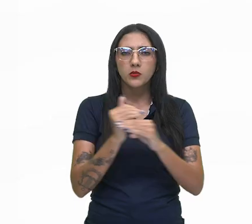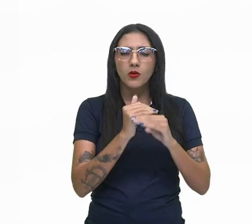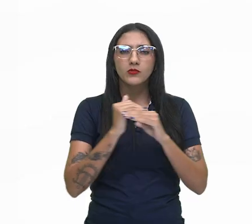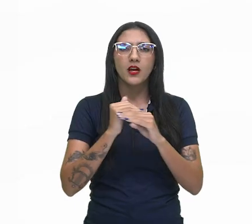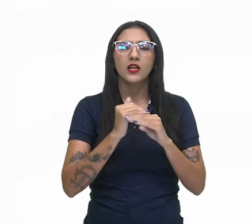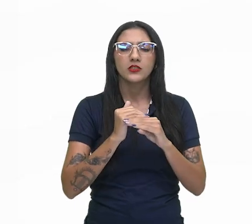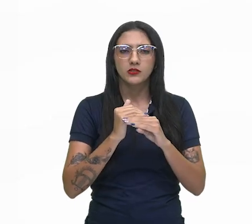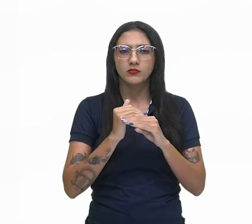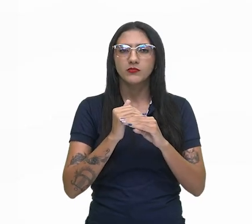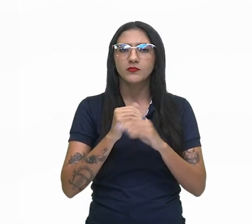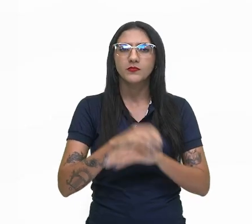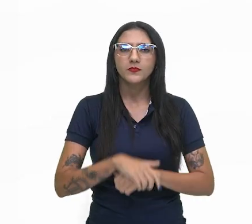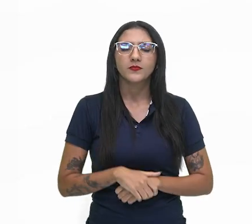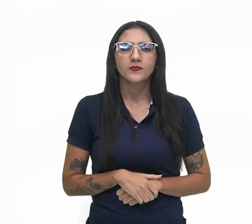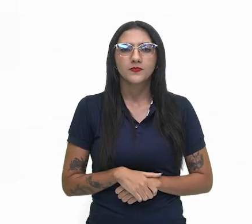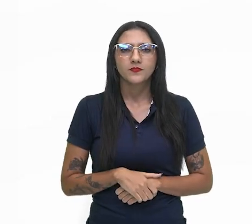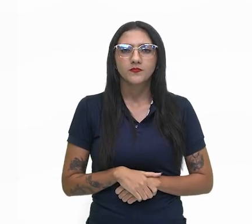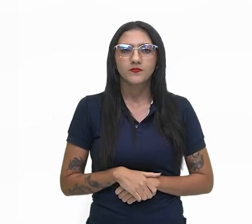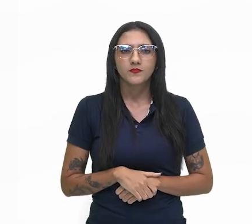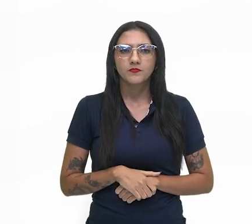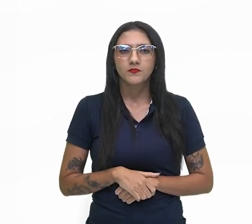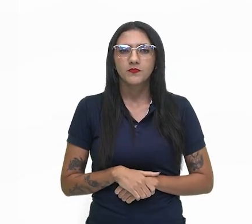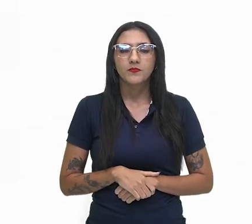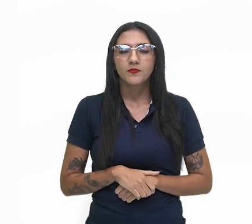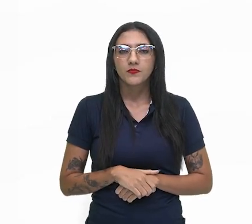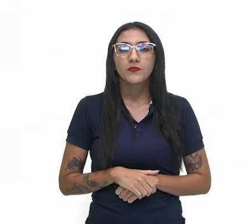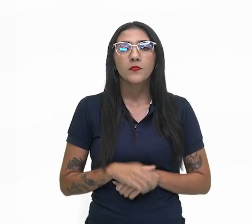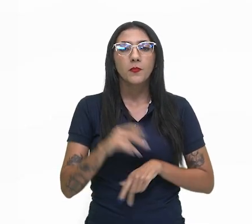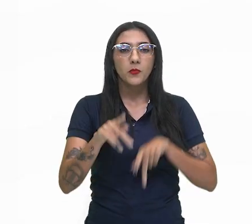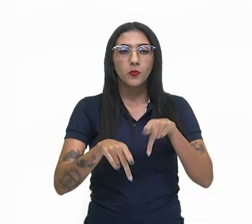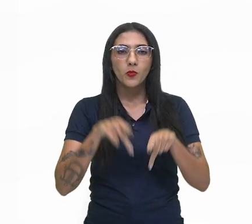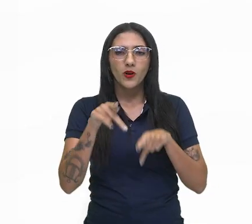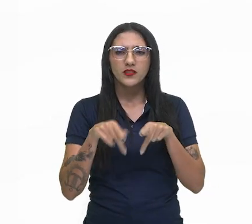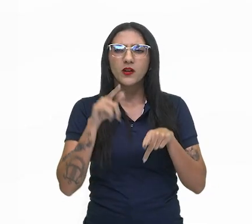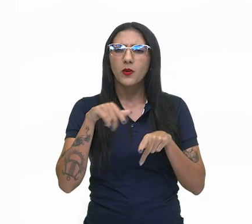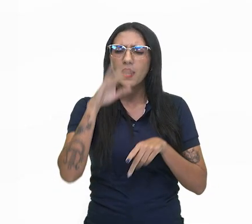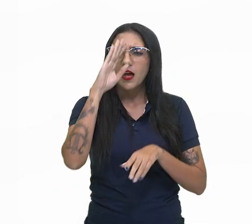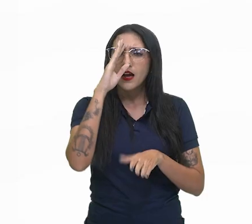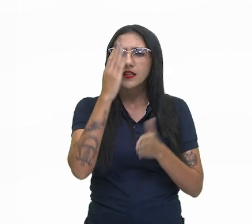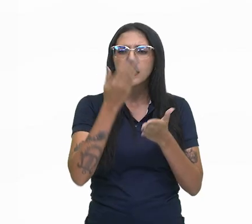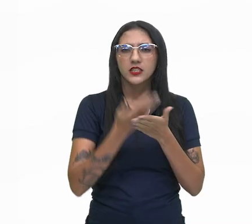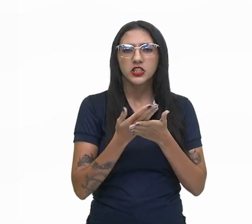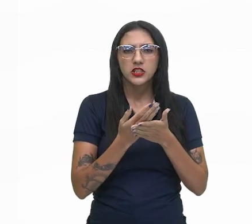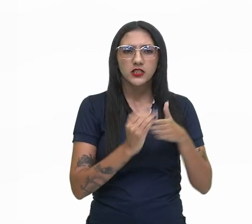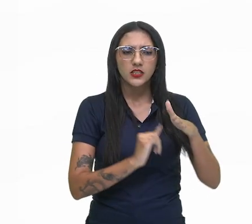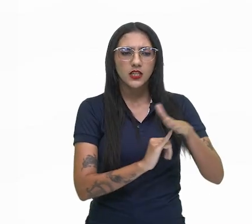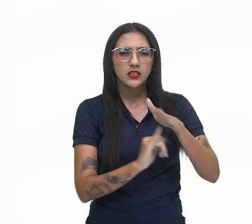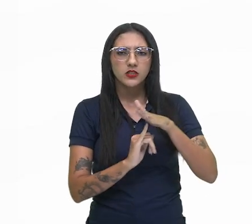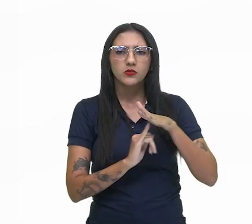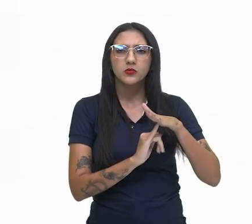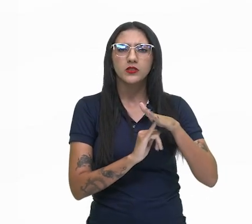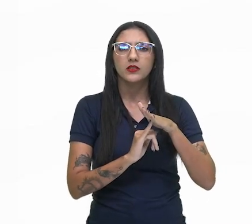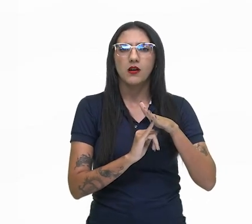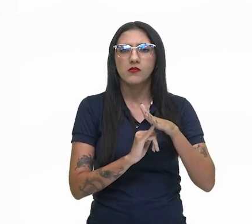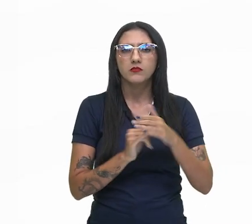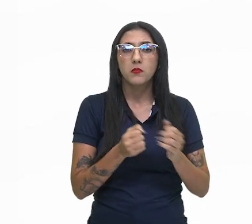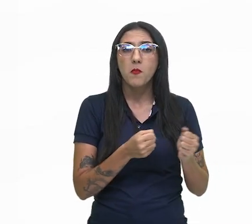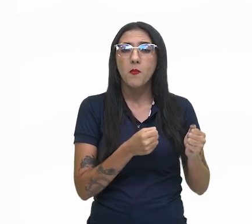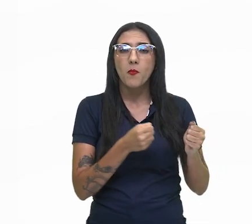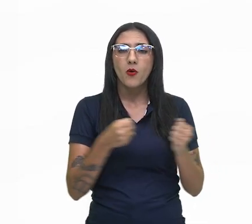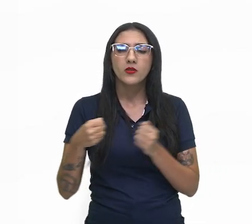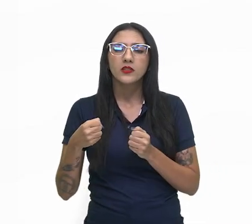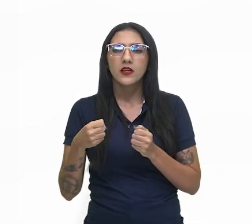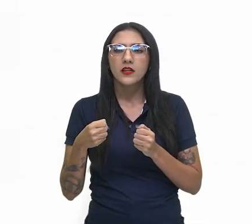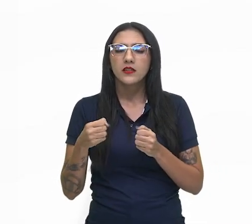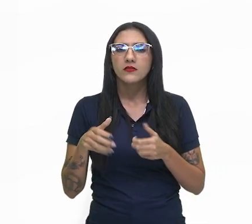Reconhece como justo. Quando a população, ela confia nas instituições. O poder, ele vai o